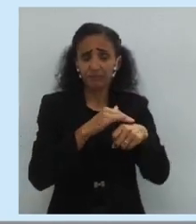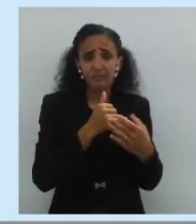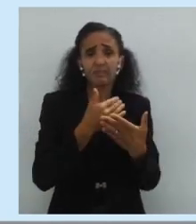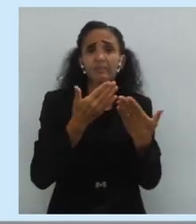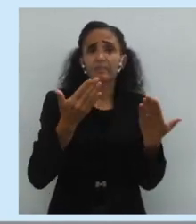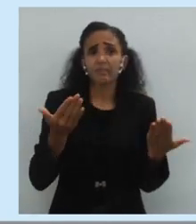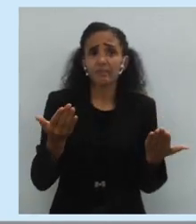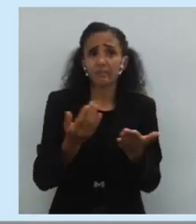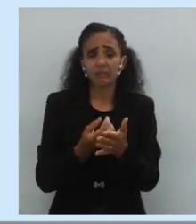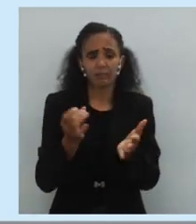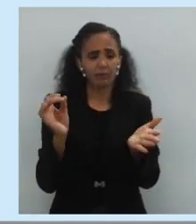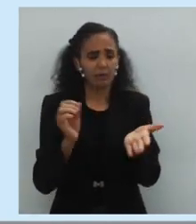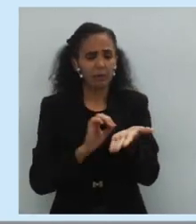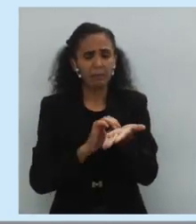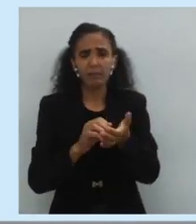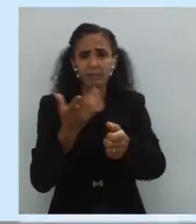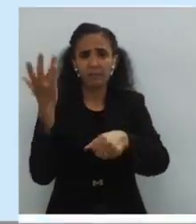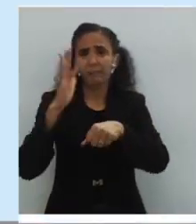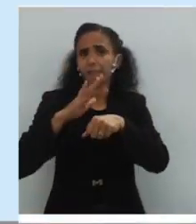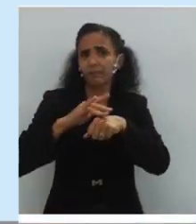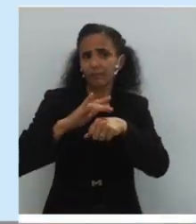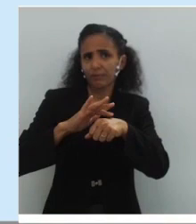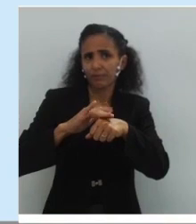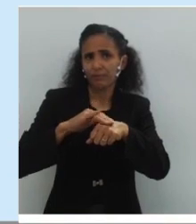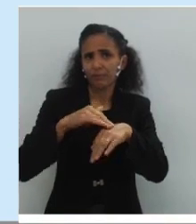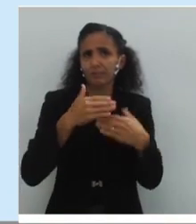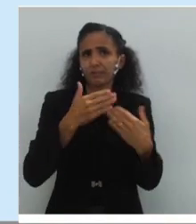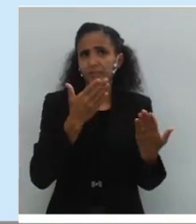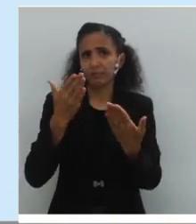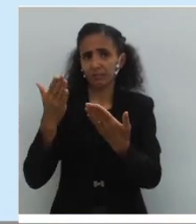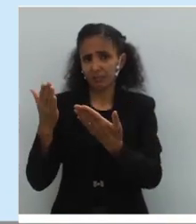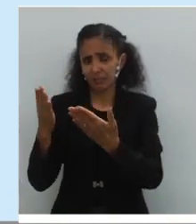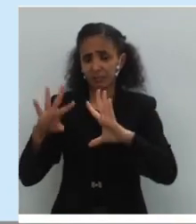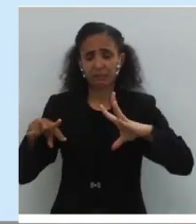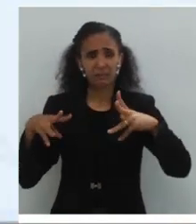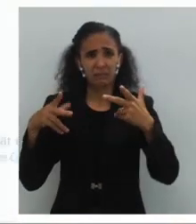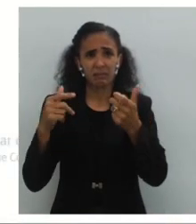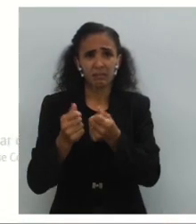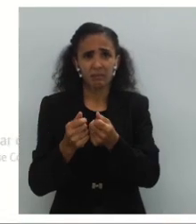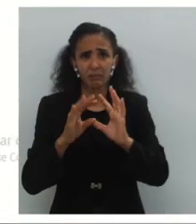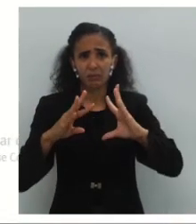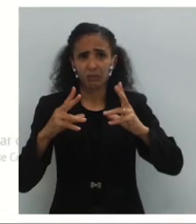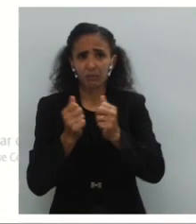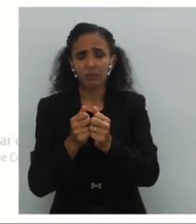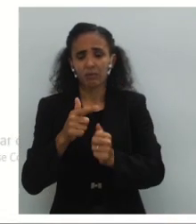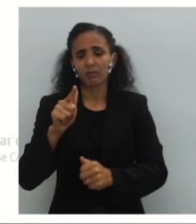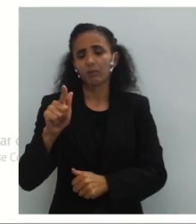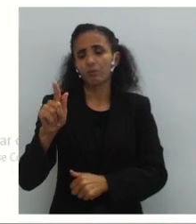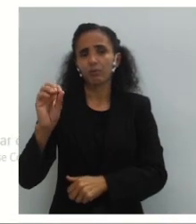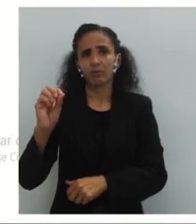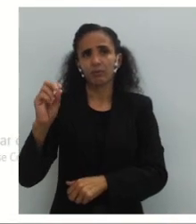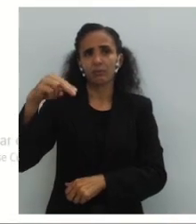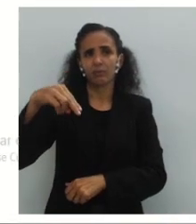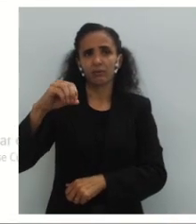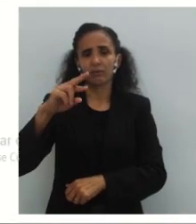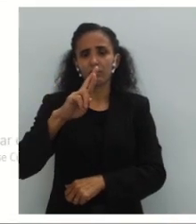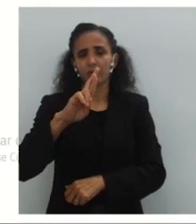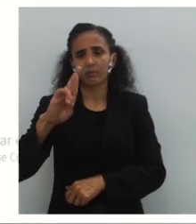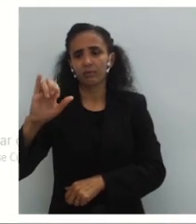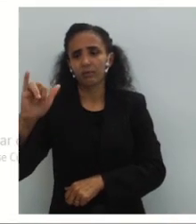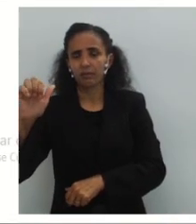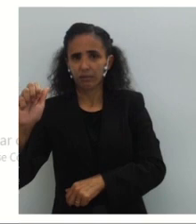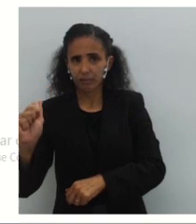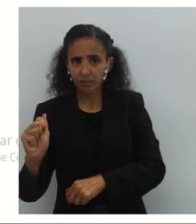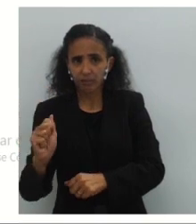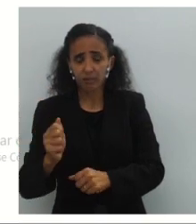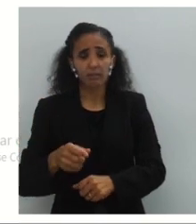sexualmente transmissível, é causada aí por bactéria, né? Popularmente que é chamada de gonococo,